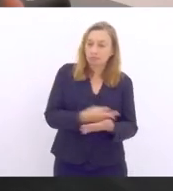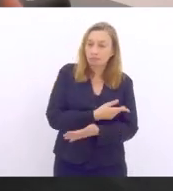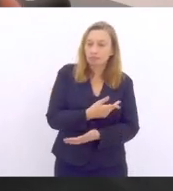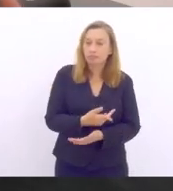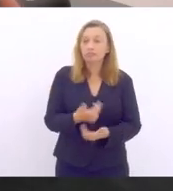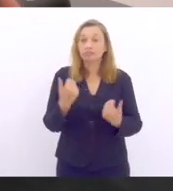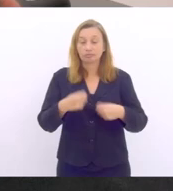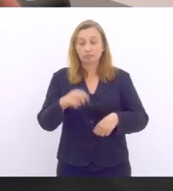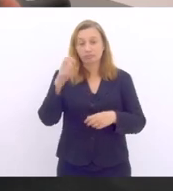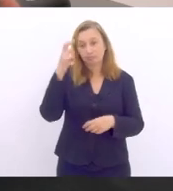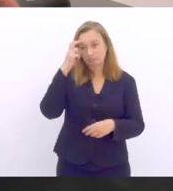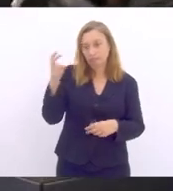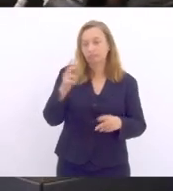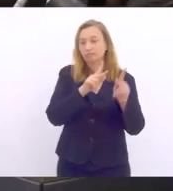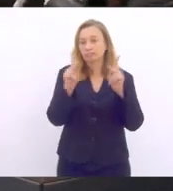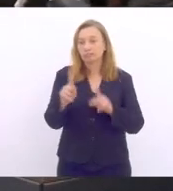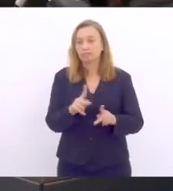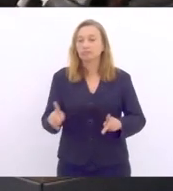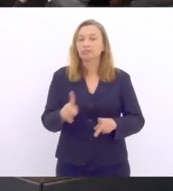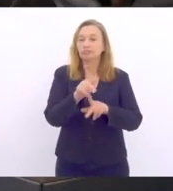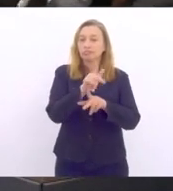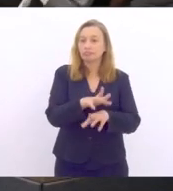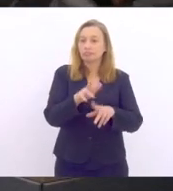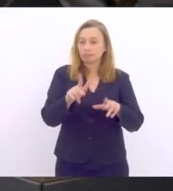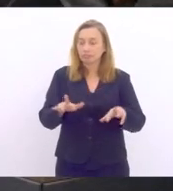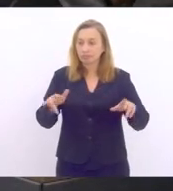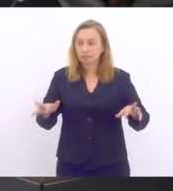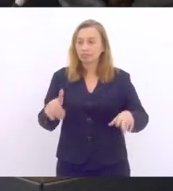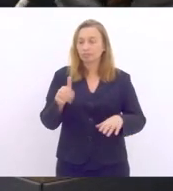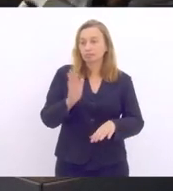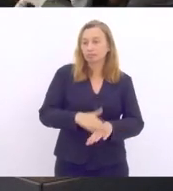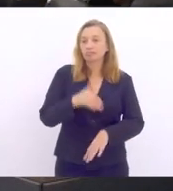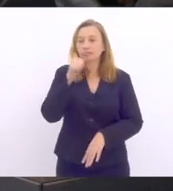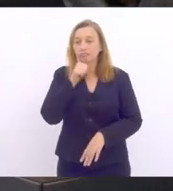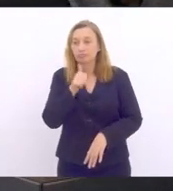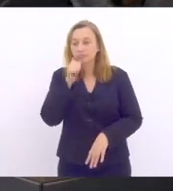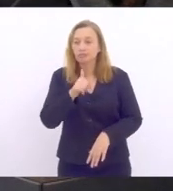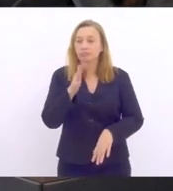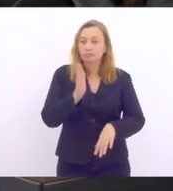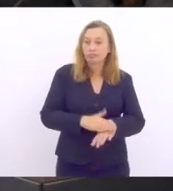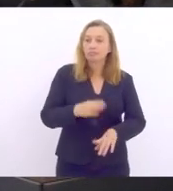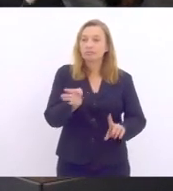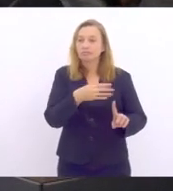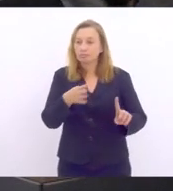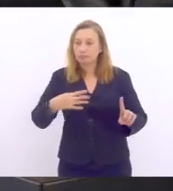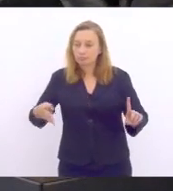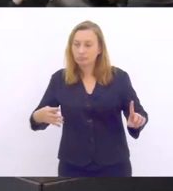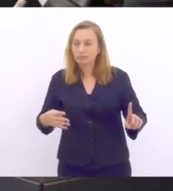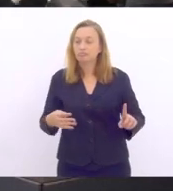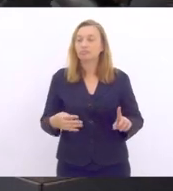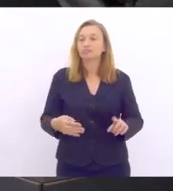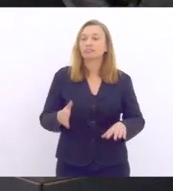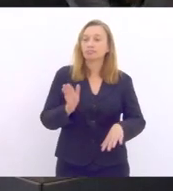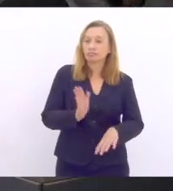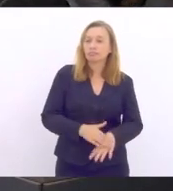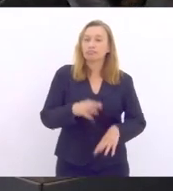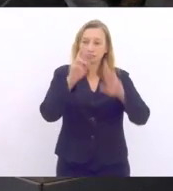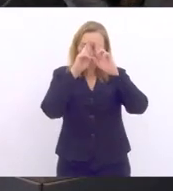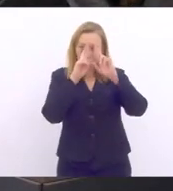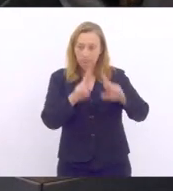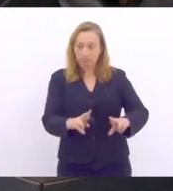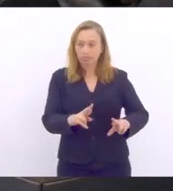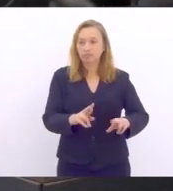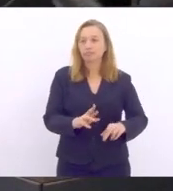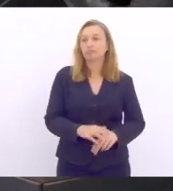cultura de paz, de diversidade nos estados, com mais mulheres, mais comunidade LGBTQIA+, mais respeito